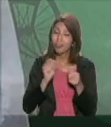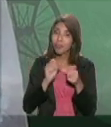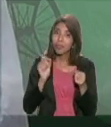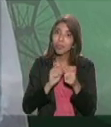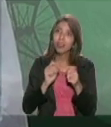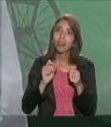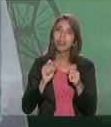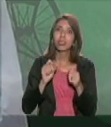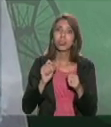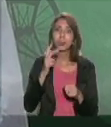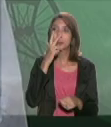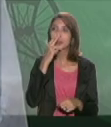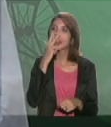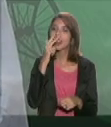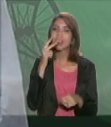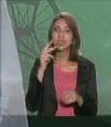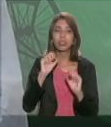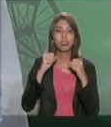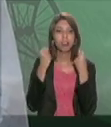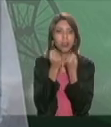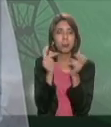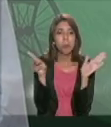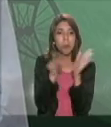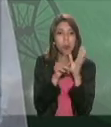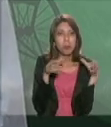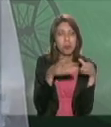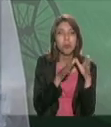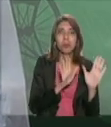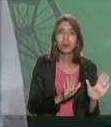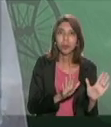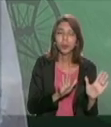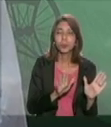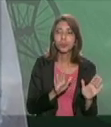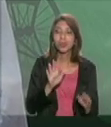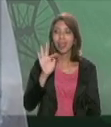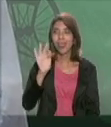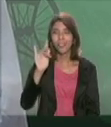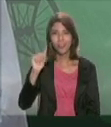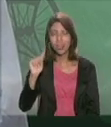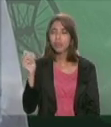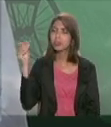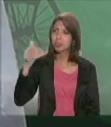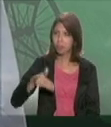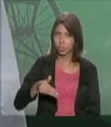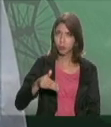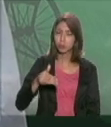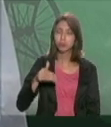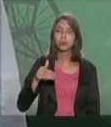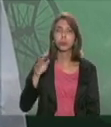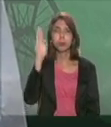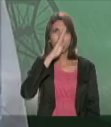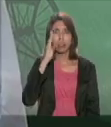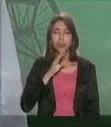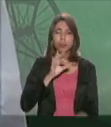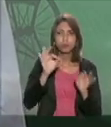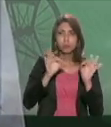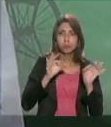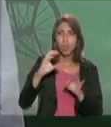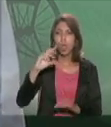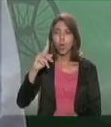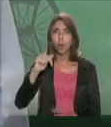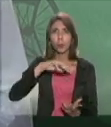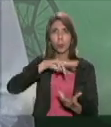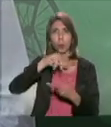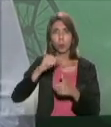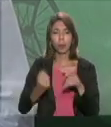você faz isso, você elitiza demais o Maracanã. A FIFA teve aqui no Brasil para a organização da Copa do Mundo. E aí